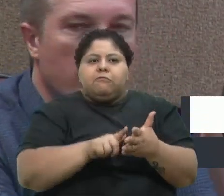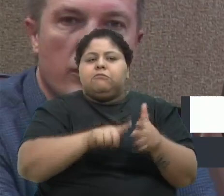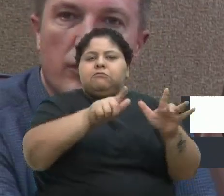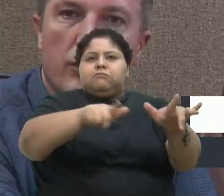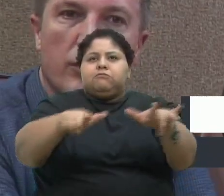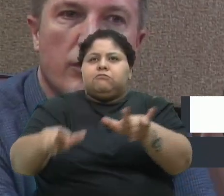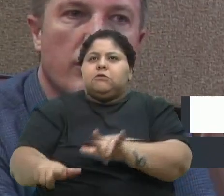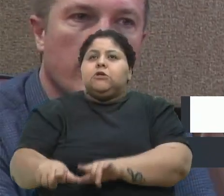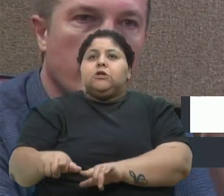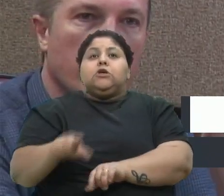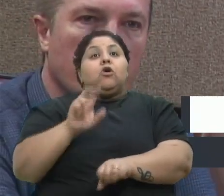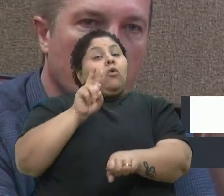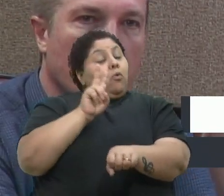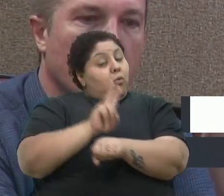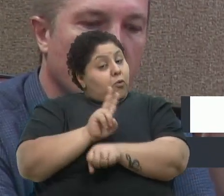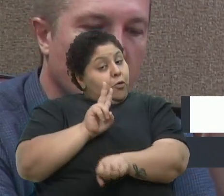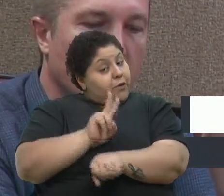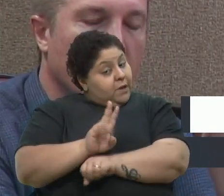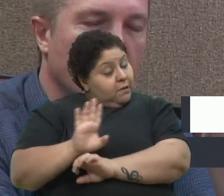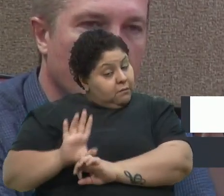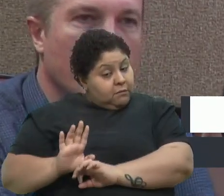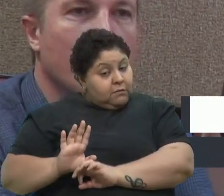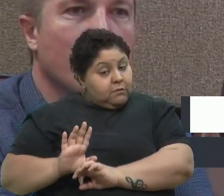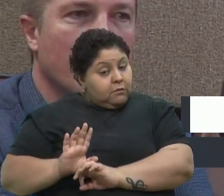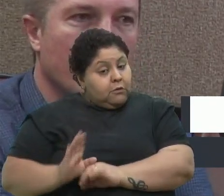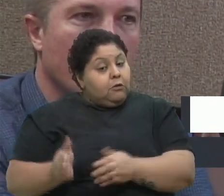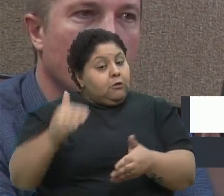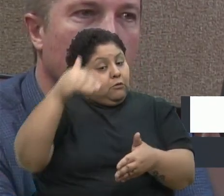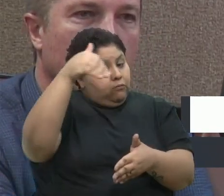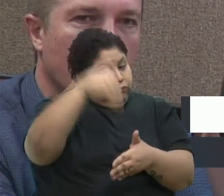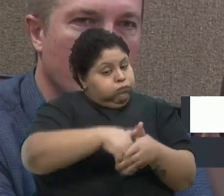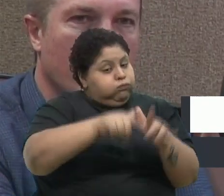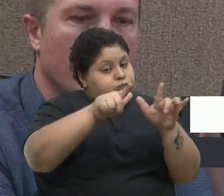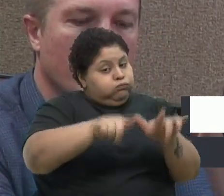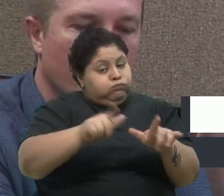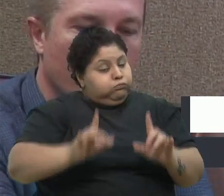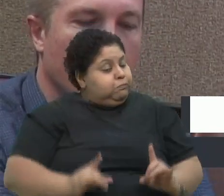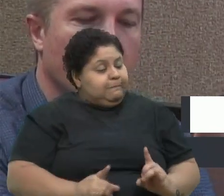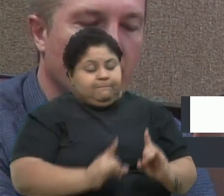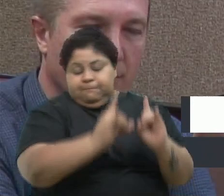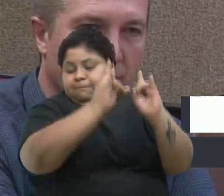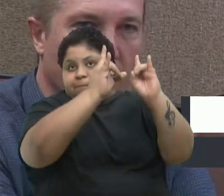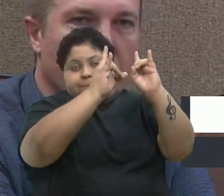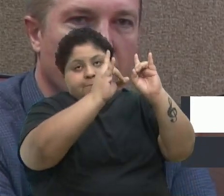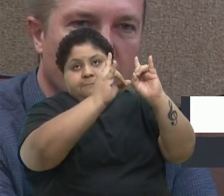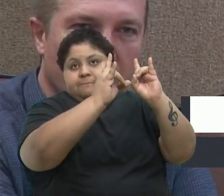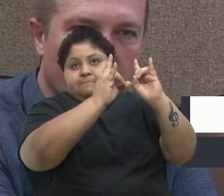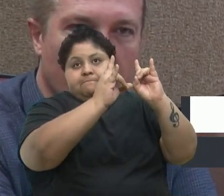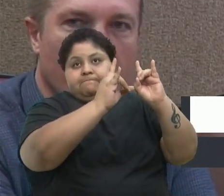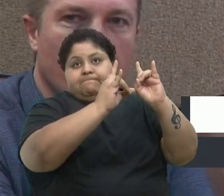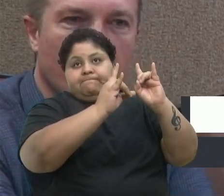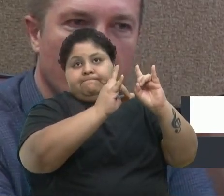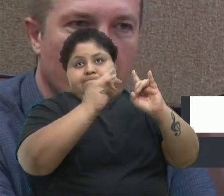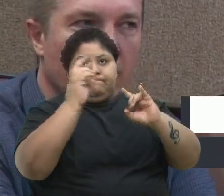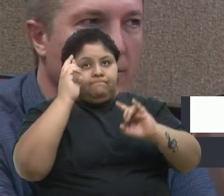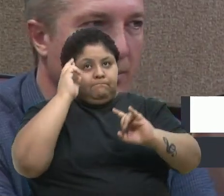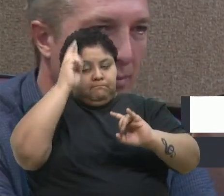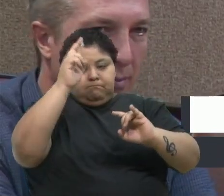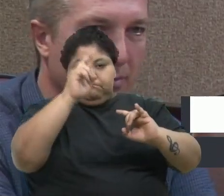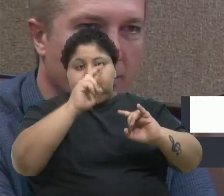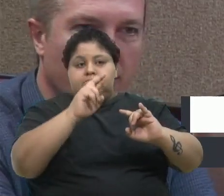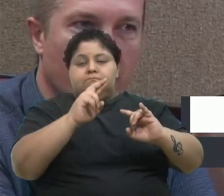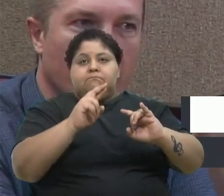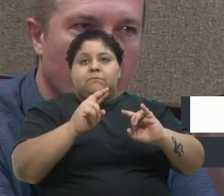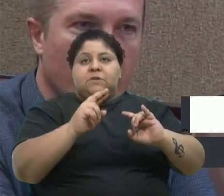cuidado com isso, né, na questão de instalações, prédios, né, diretórios. Não